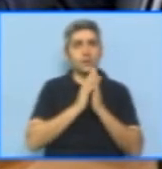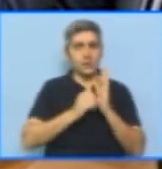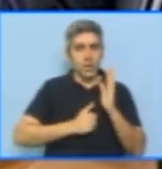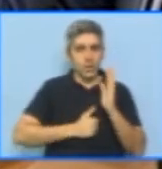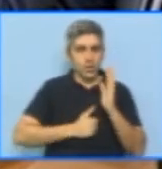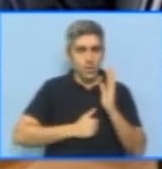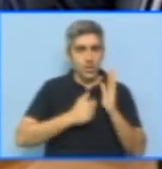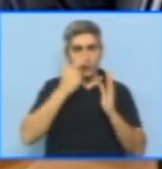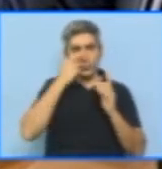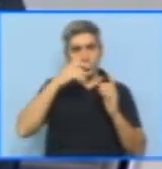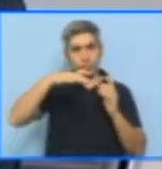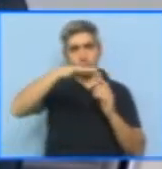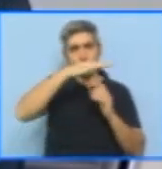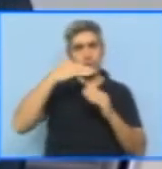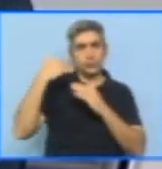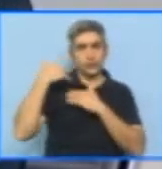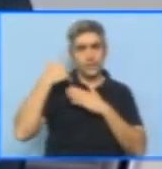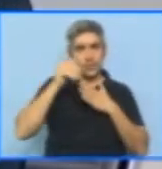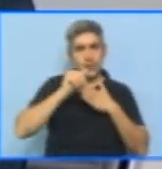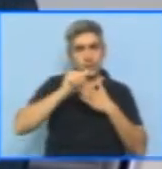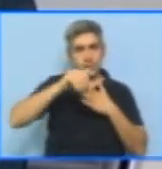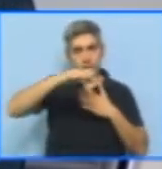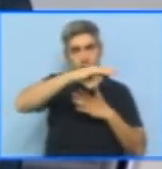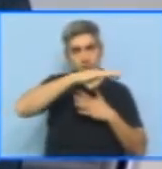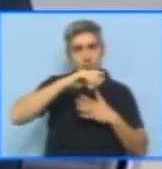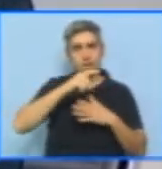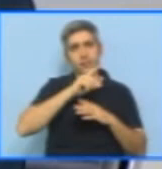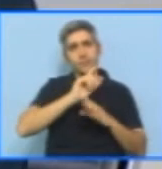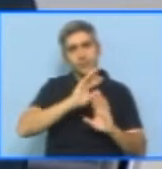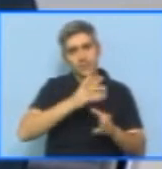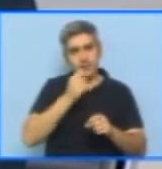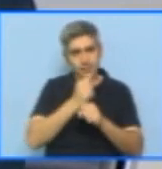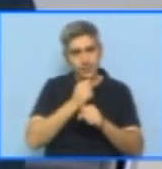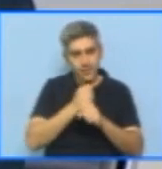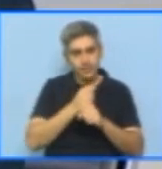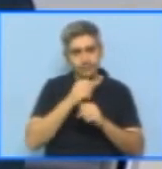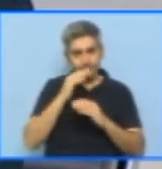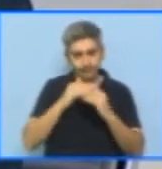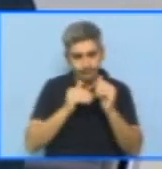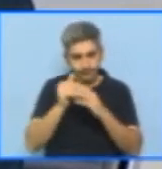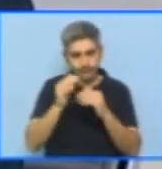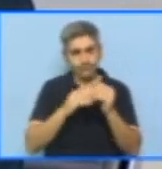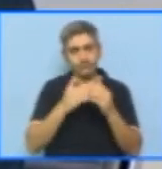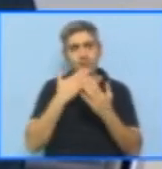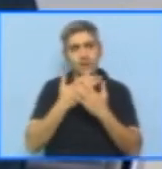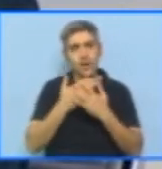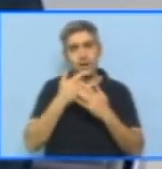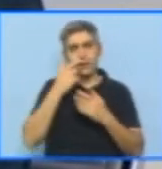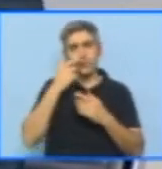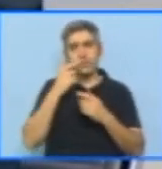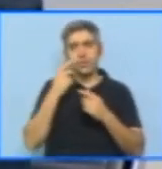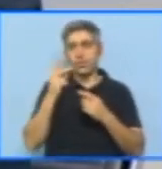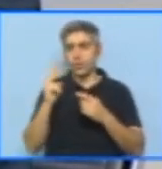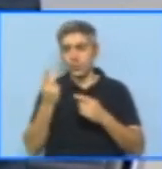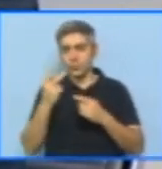seus responsáveis, das suas lideranças, há um trabalho ainda a fazer para uma aproximação de dois mundos